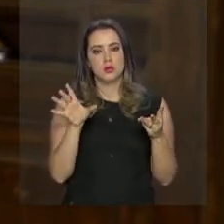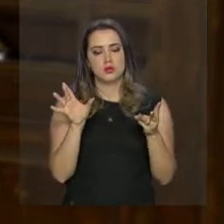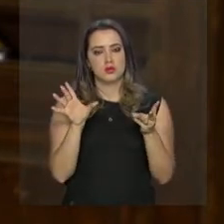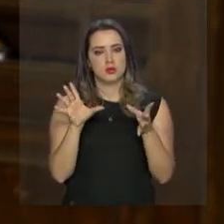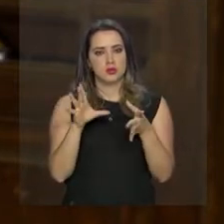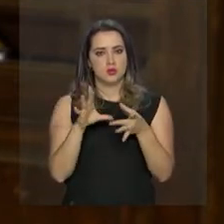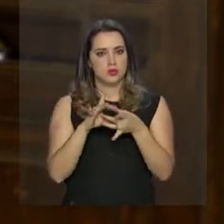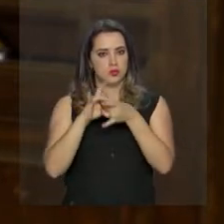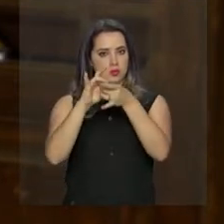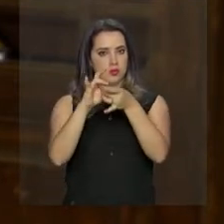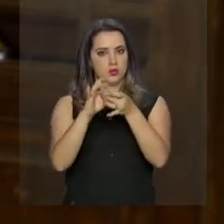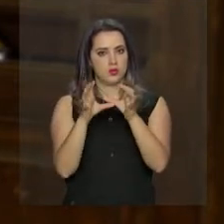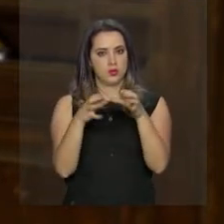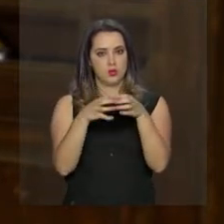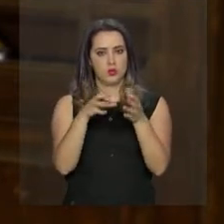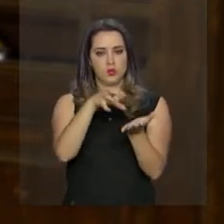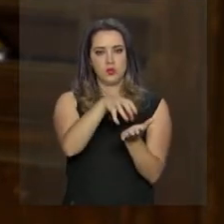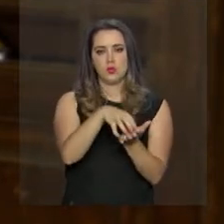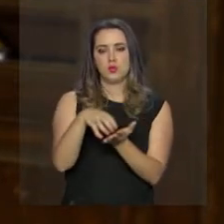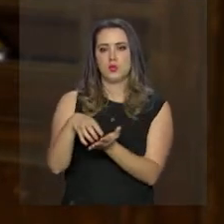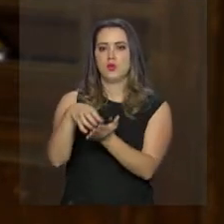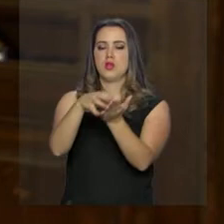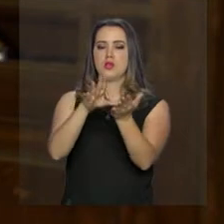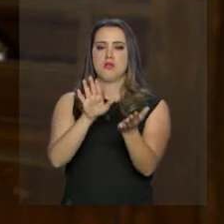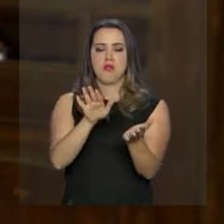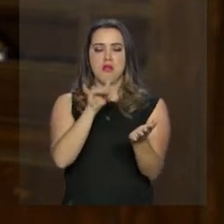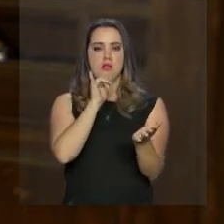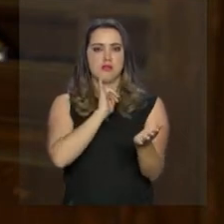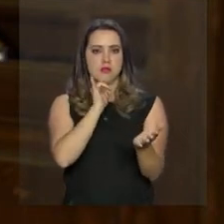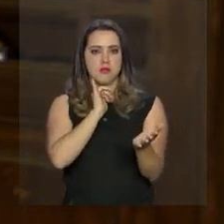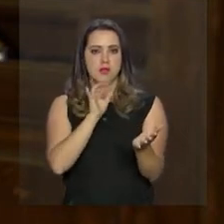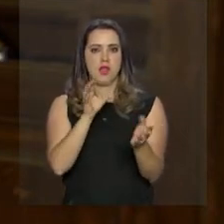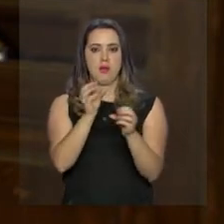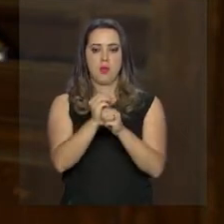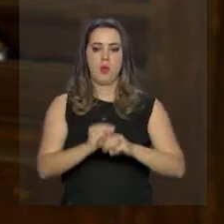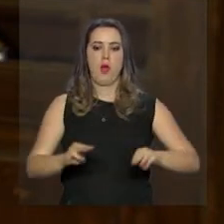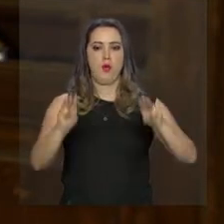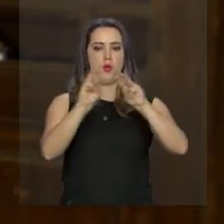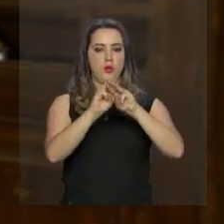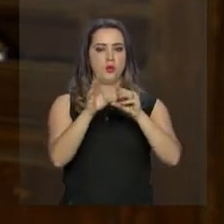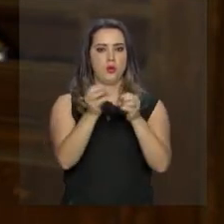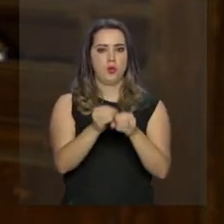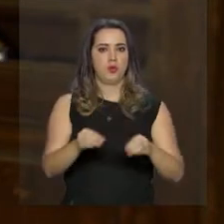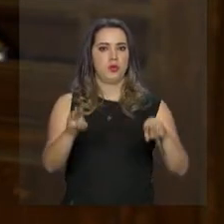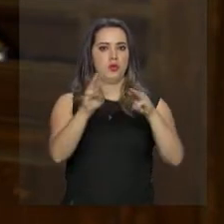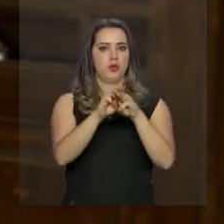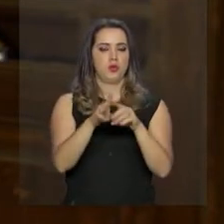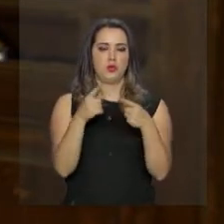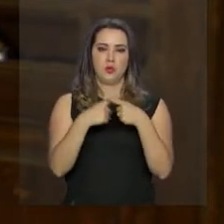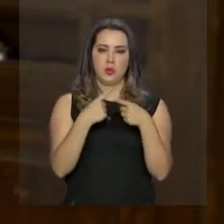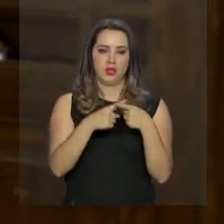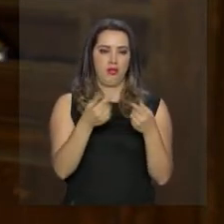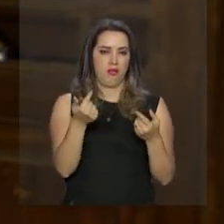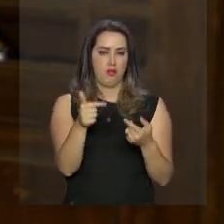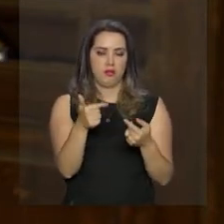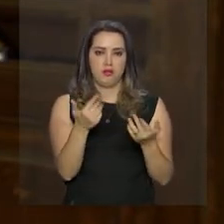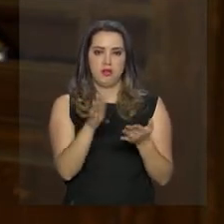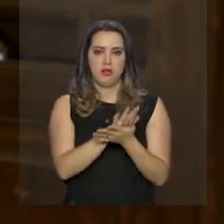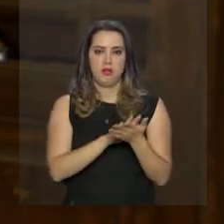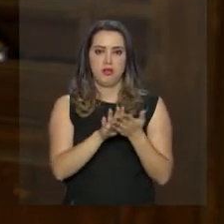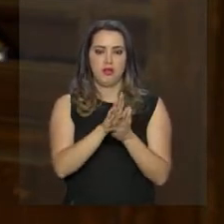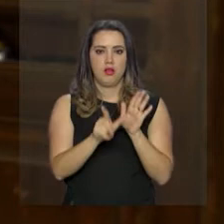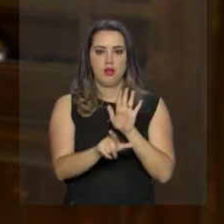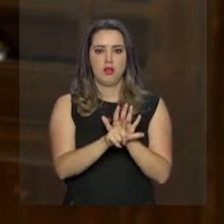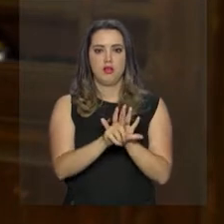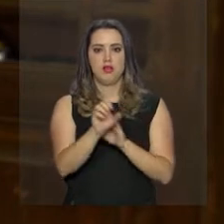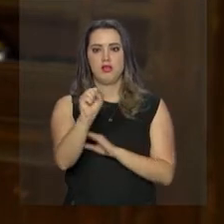com órgãos multilaterais, a exemplo, por exemplo, da ONU, porque ela não se submeteria exatamente à